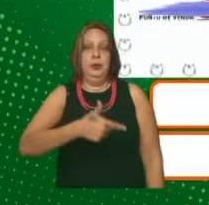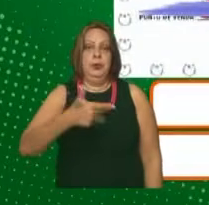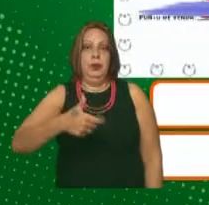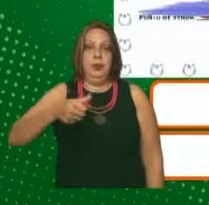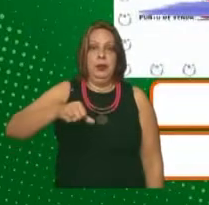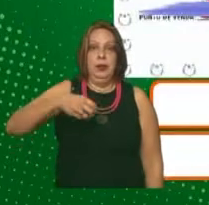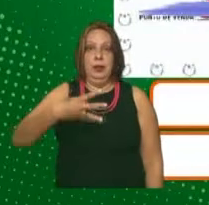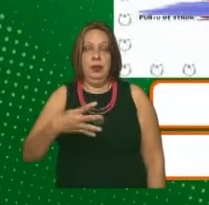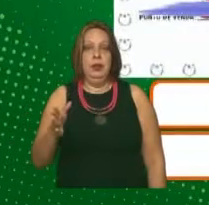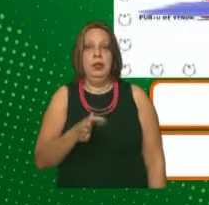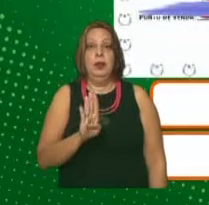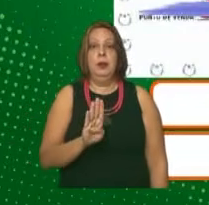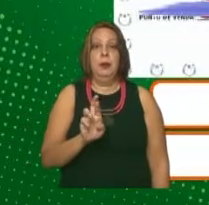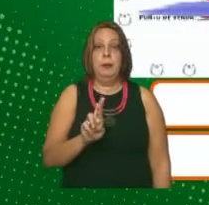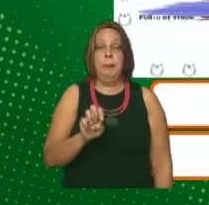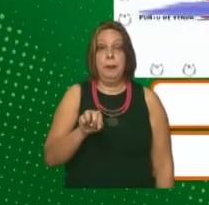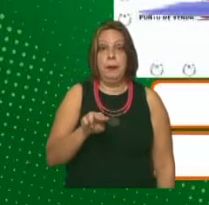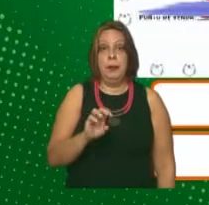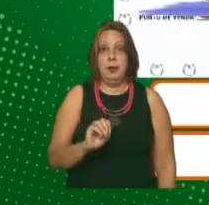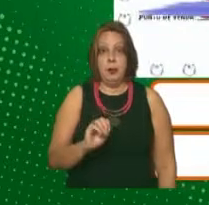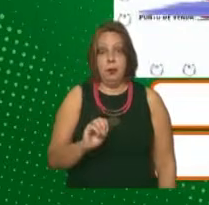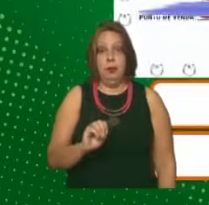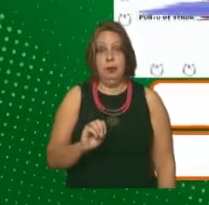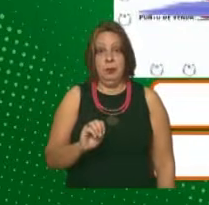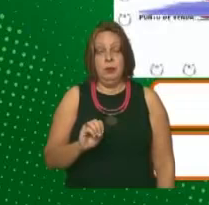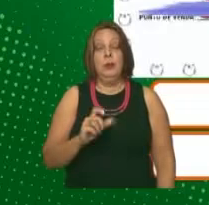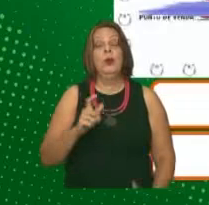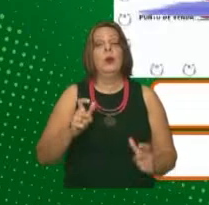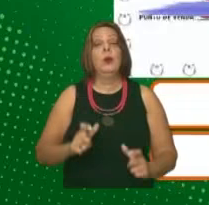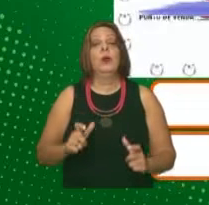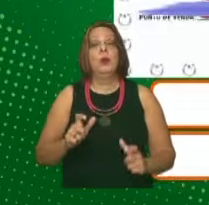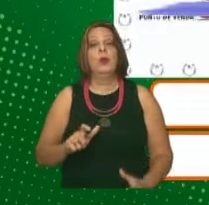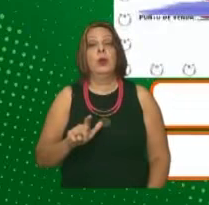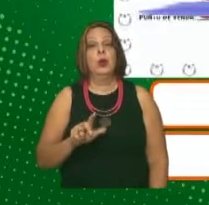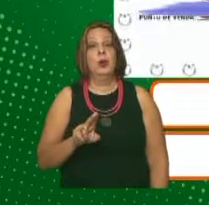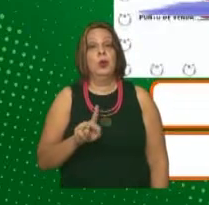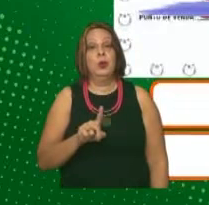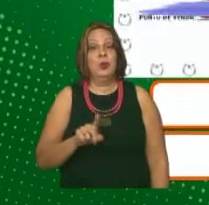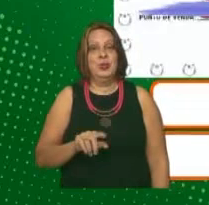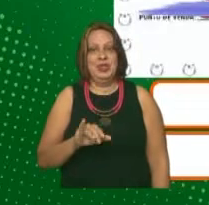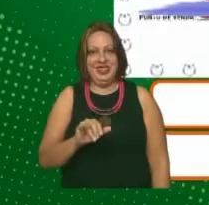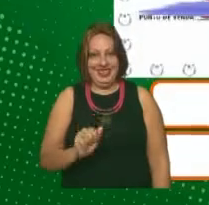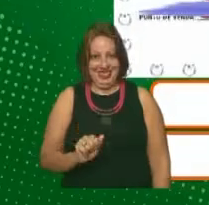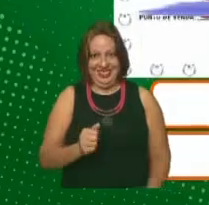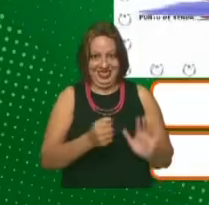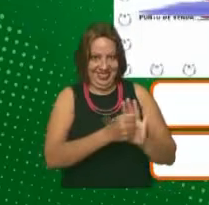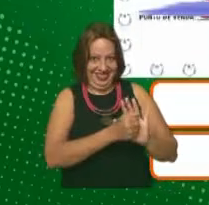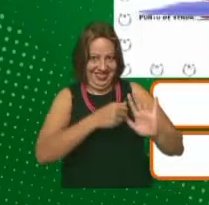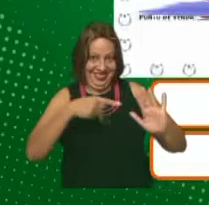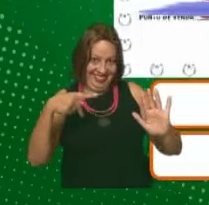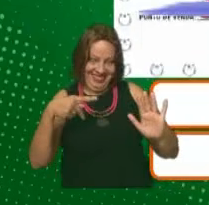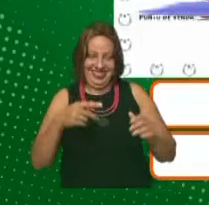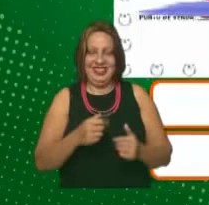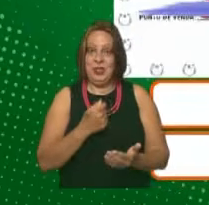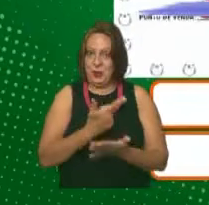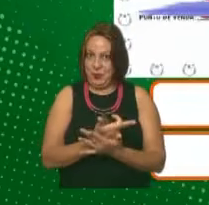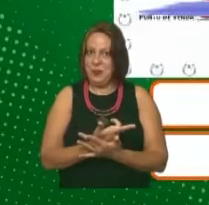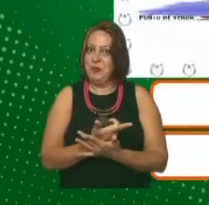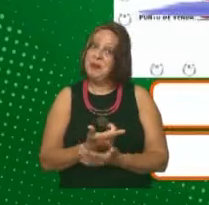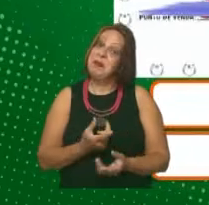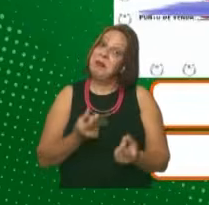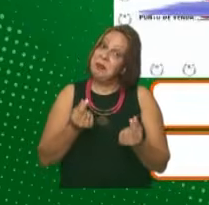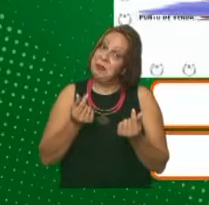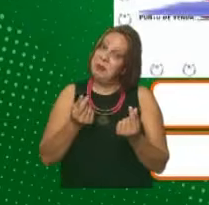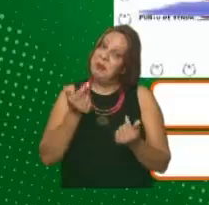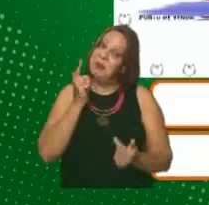312294, Breno Menezes Ferreira, é do Luzia, adquiriu o certificado aí digital pelo aplicativo e